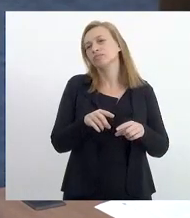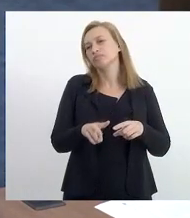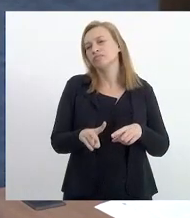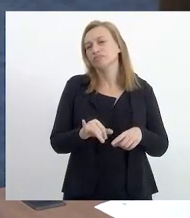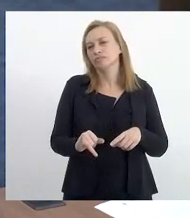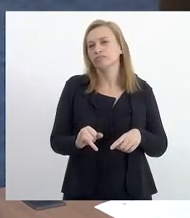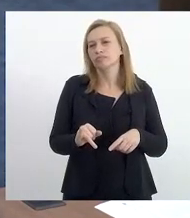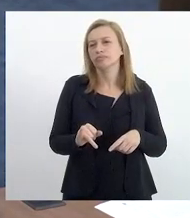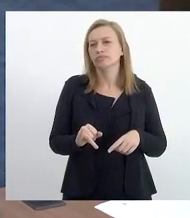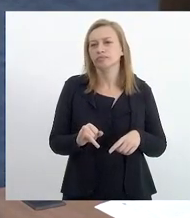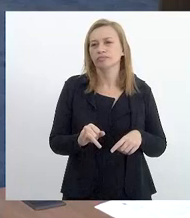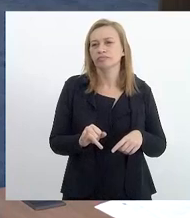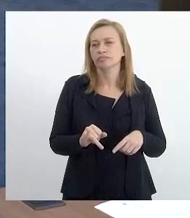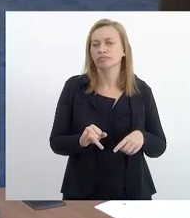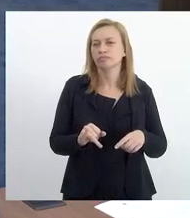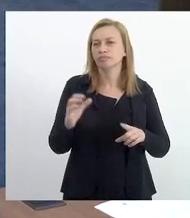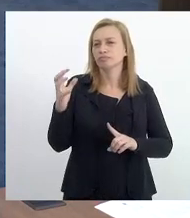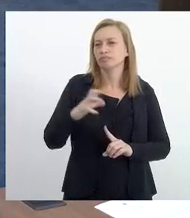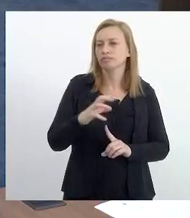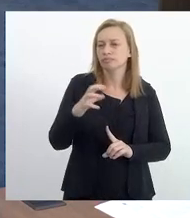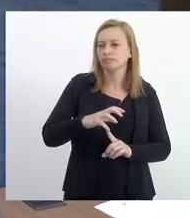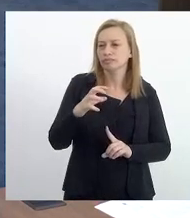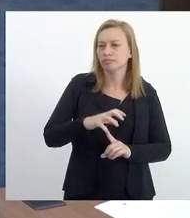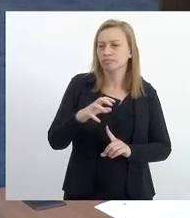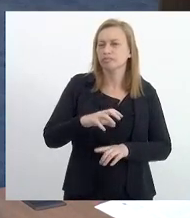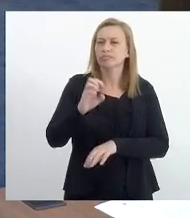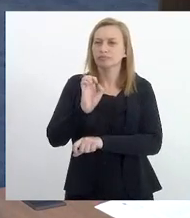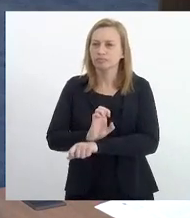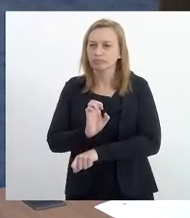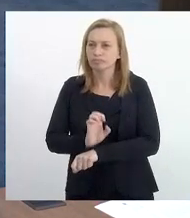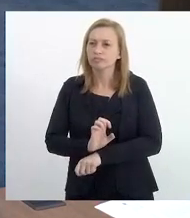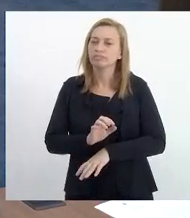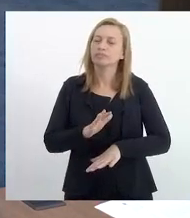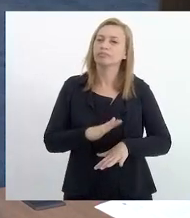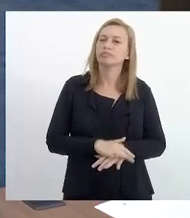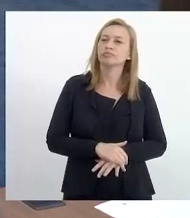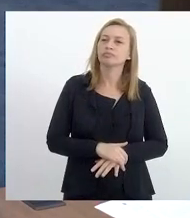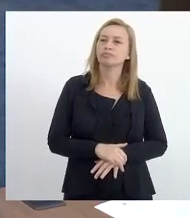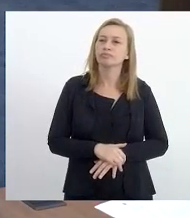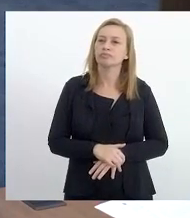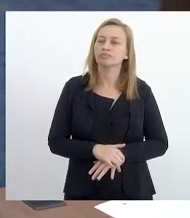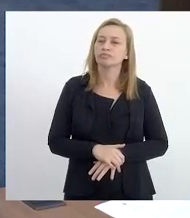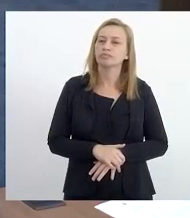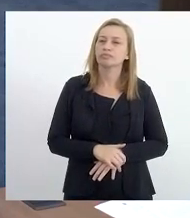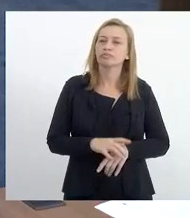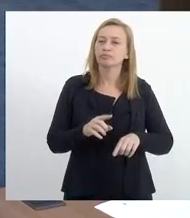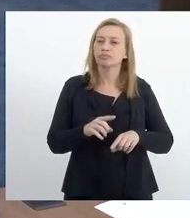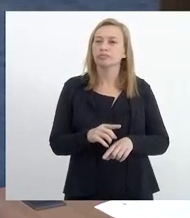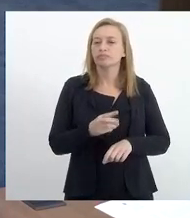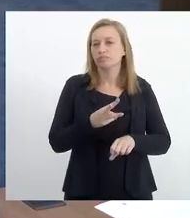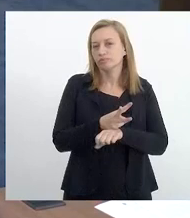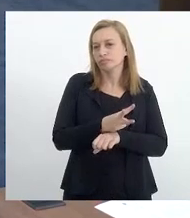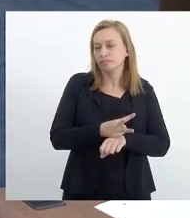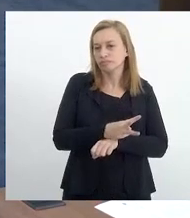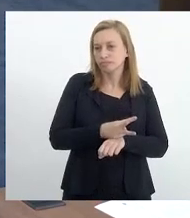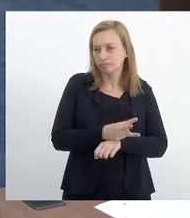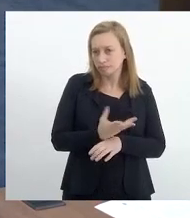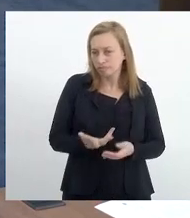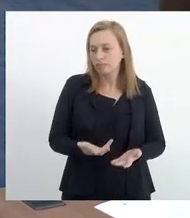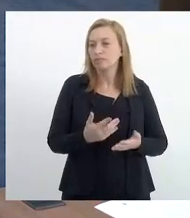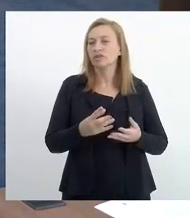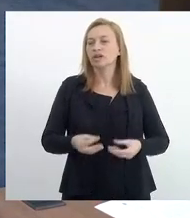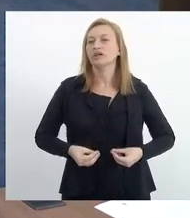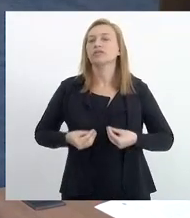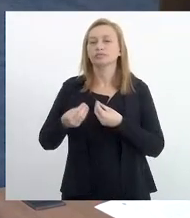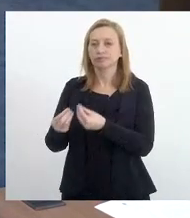e até de supressão do Estado, em detrimento à terceirização, à entrega do Estado